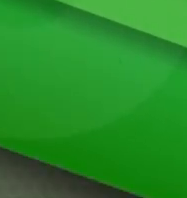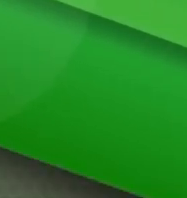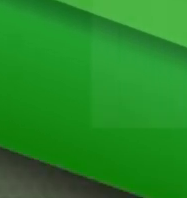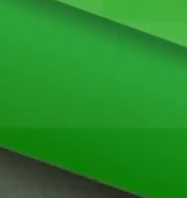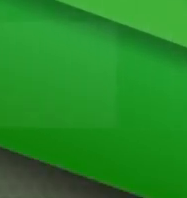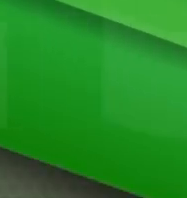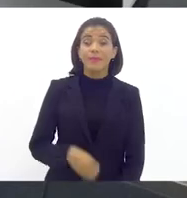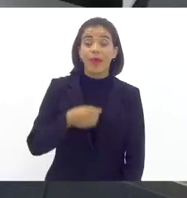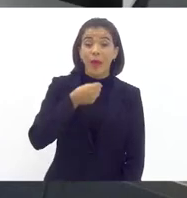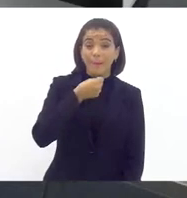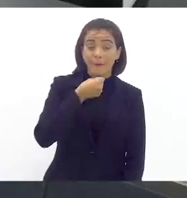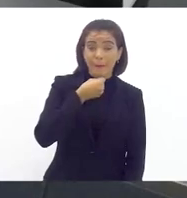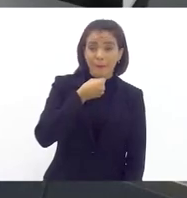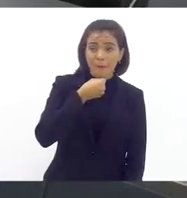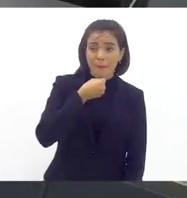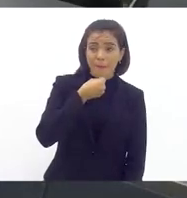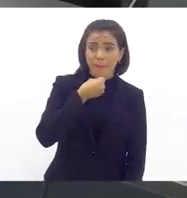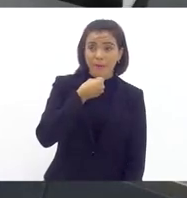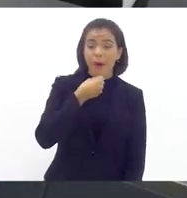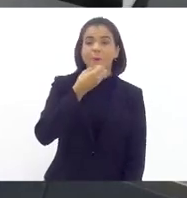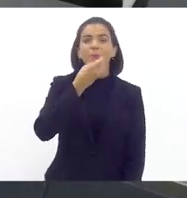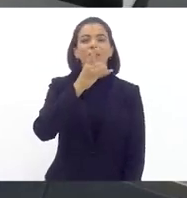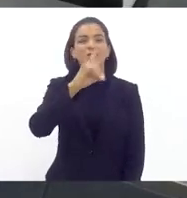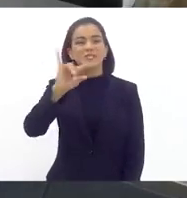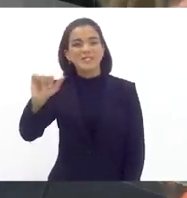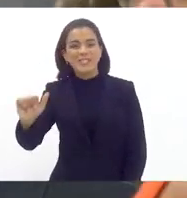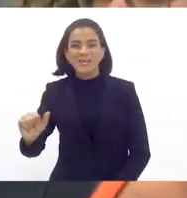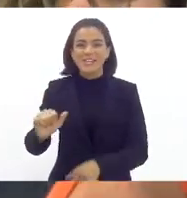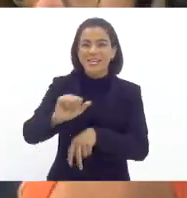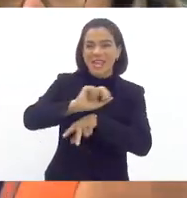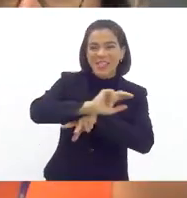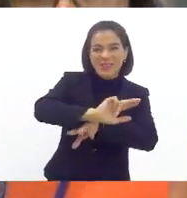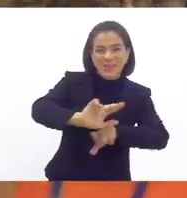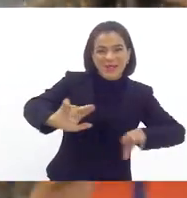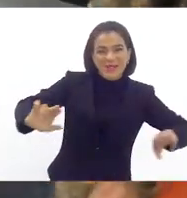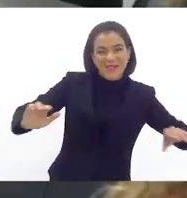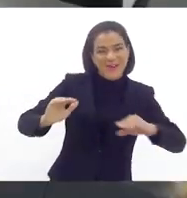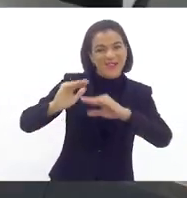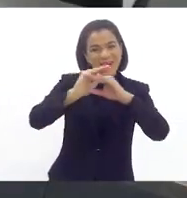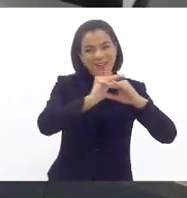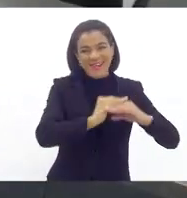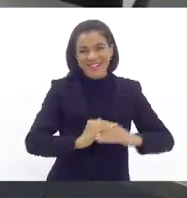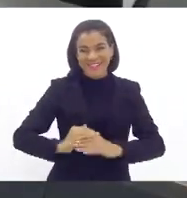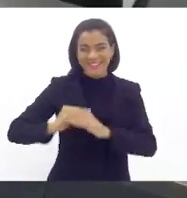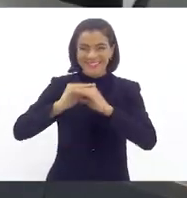Música Bom dia a todos e todas e todes. Bom dia, gente.